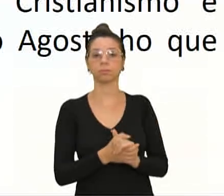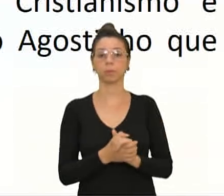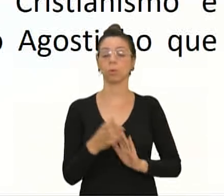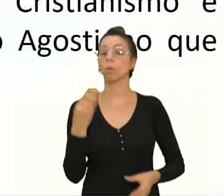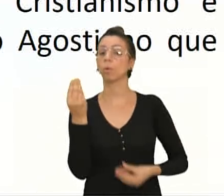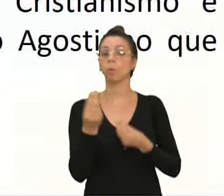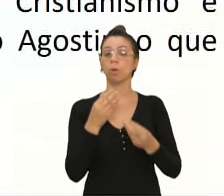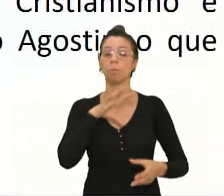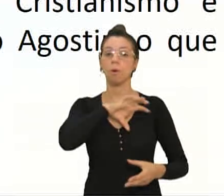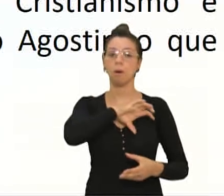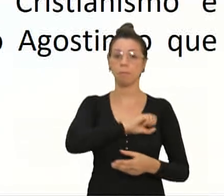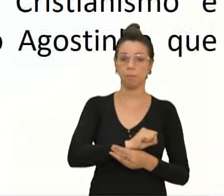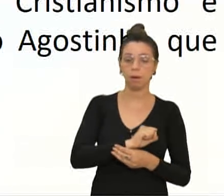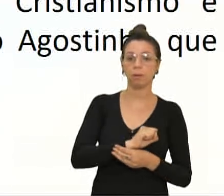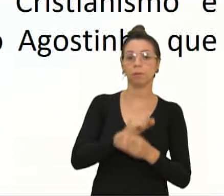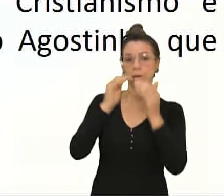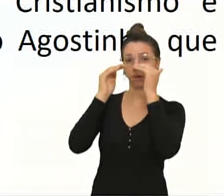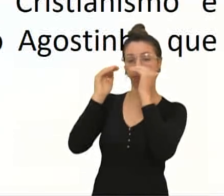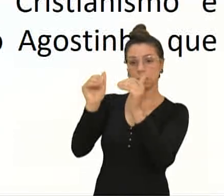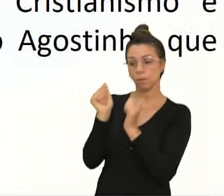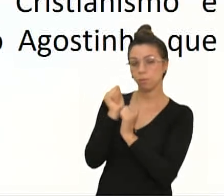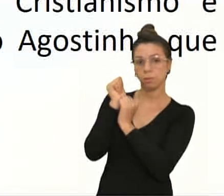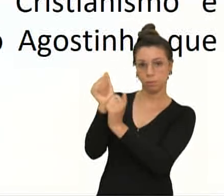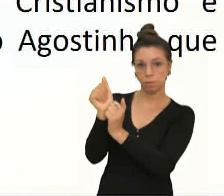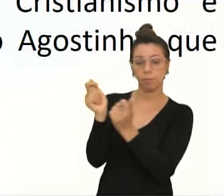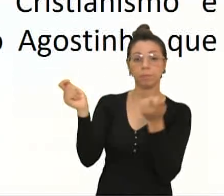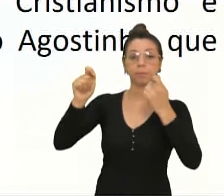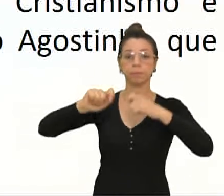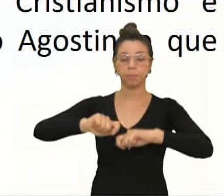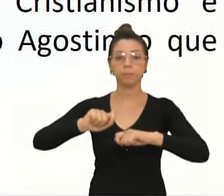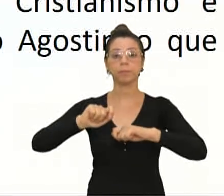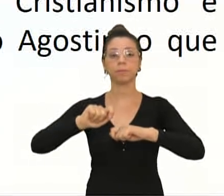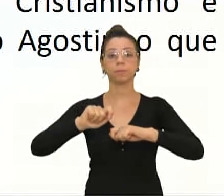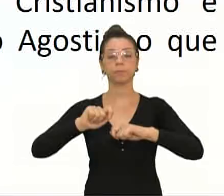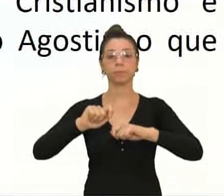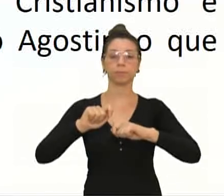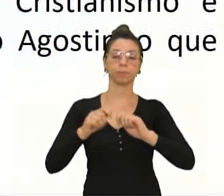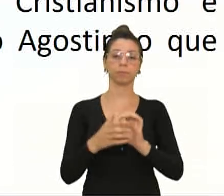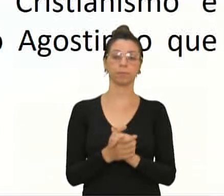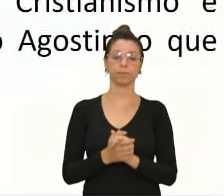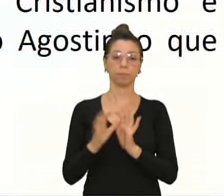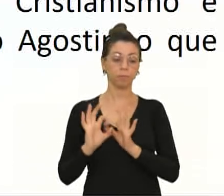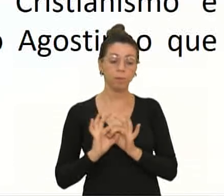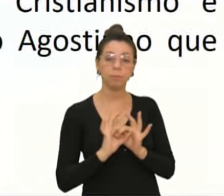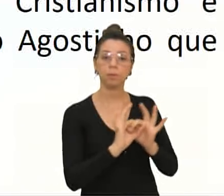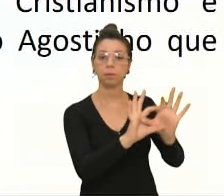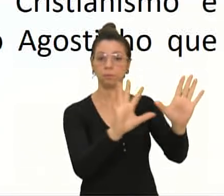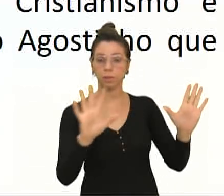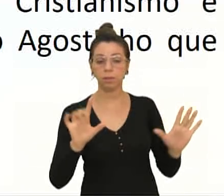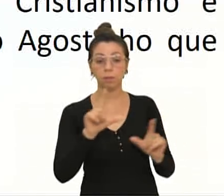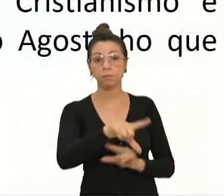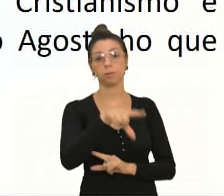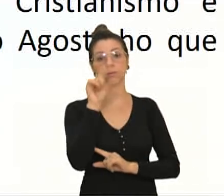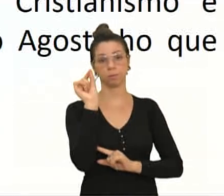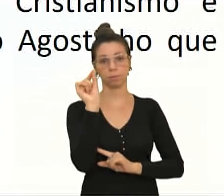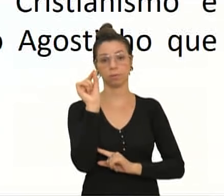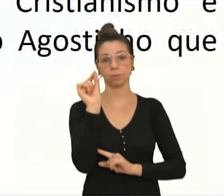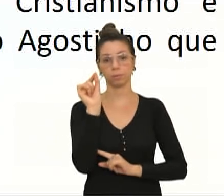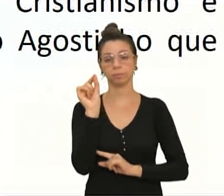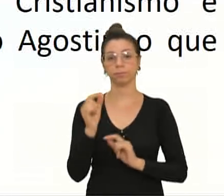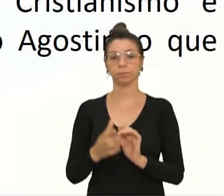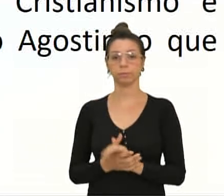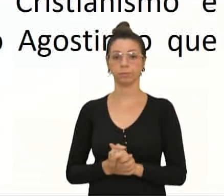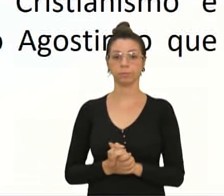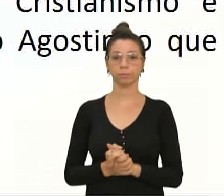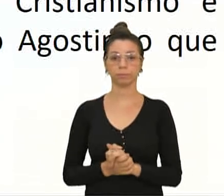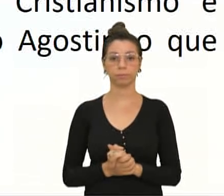amá-lo, respeitá-lo ou segui-lo. E sim, coloca o livre-arbítrio, uma liberdade que é a liberdade de